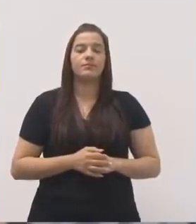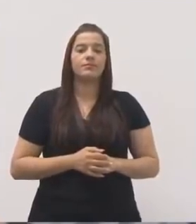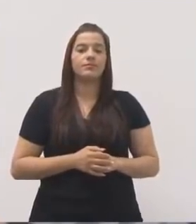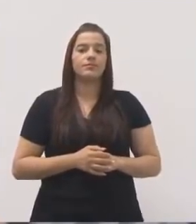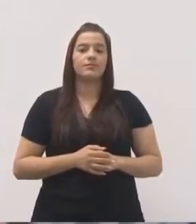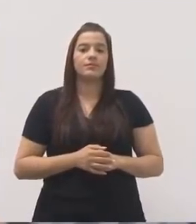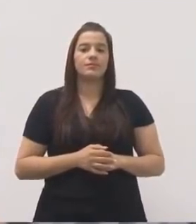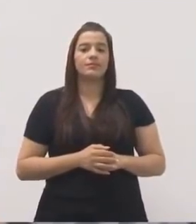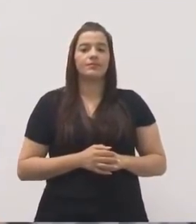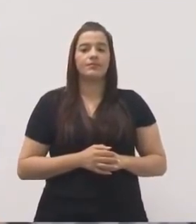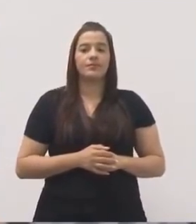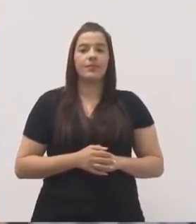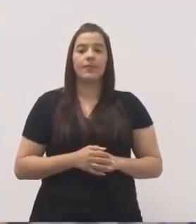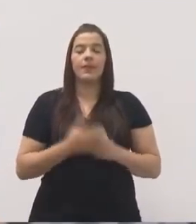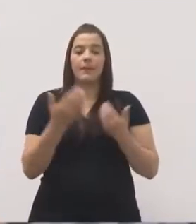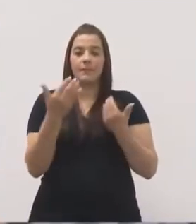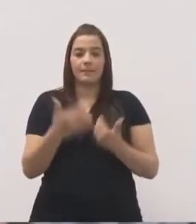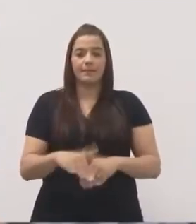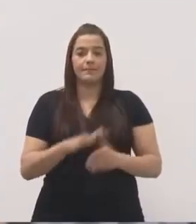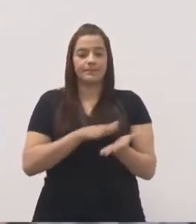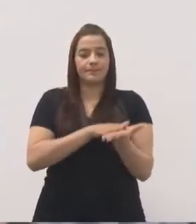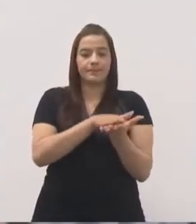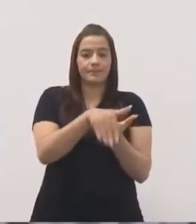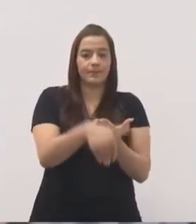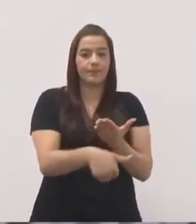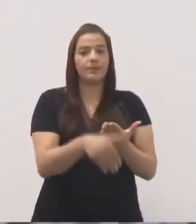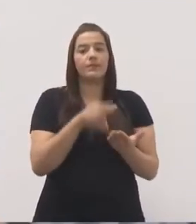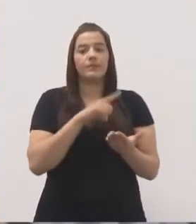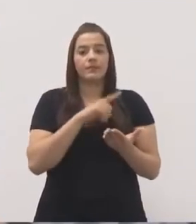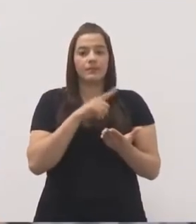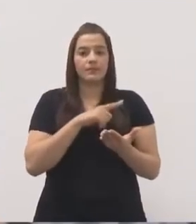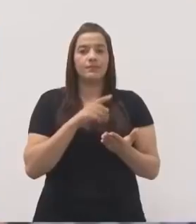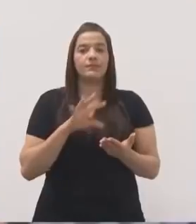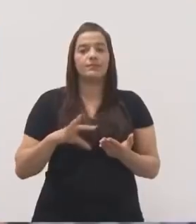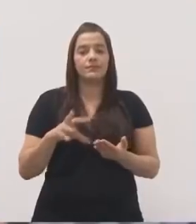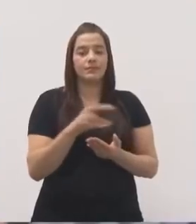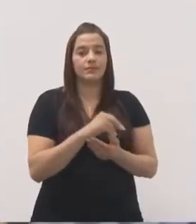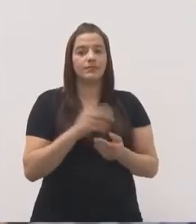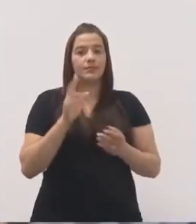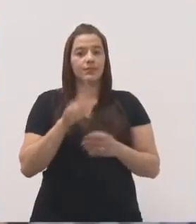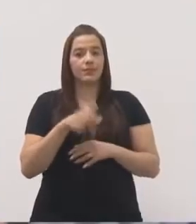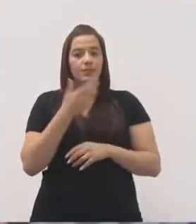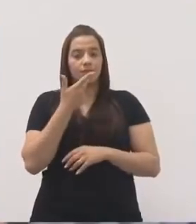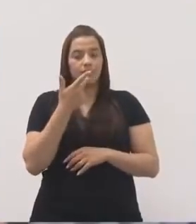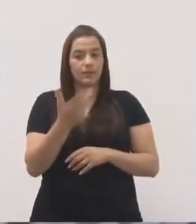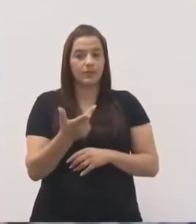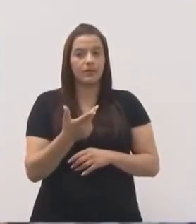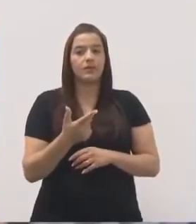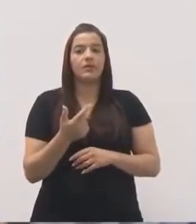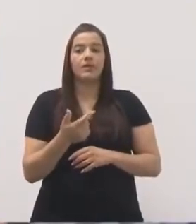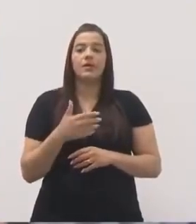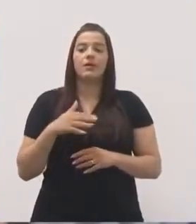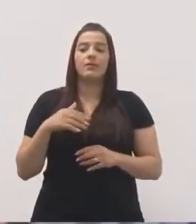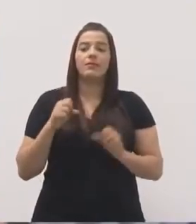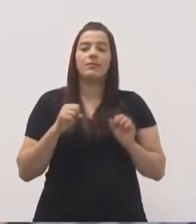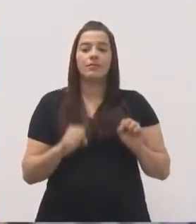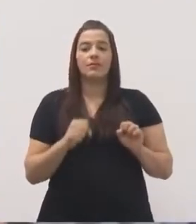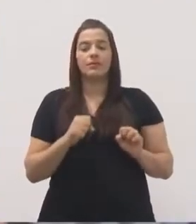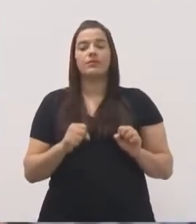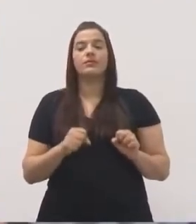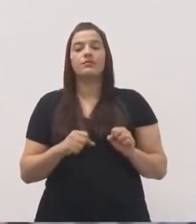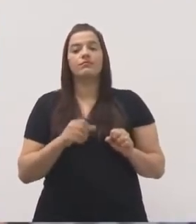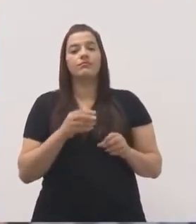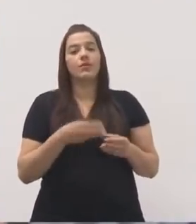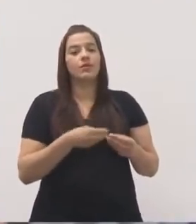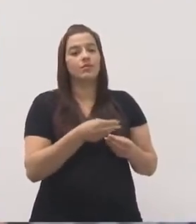E aí, a prova será impressa, professora, mas como eu disse, né, haverá a subdivisão